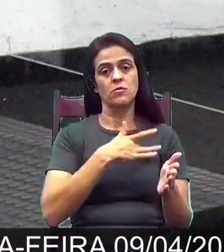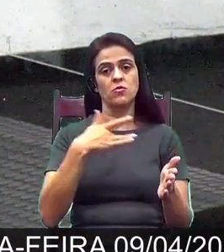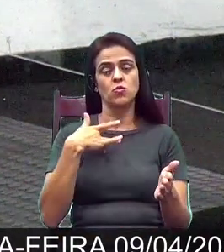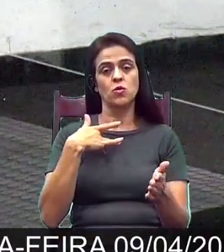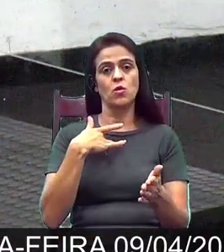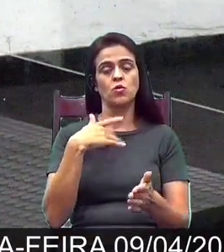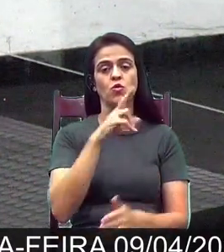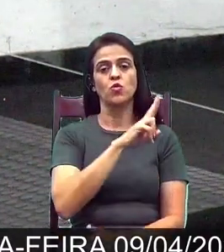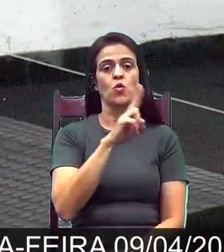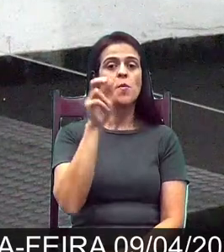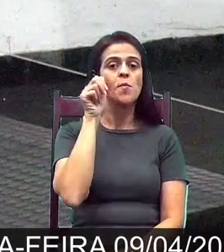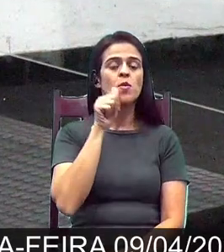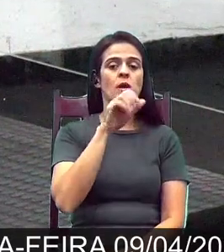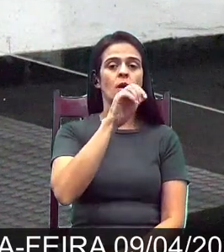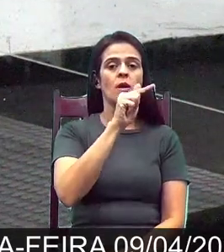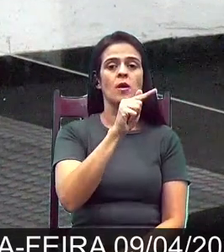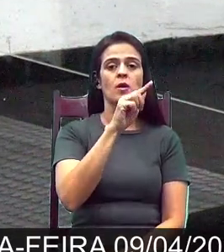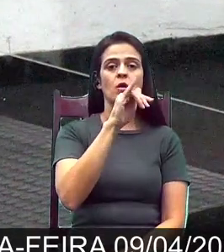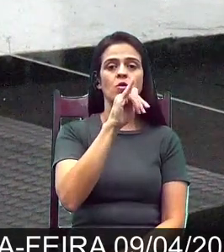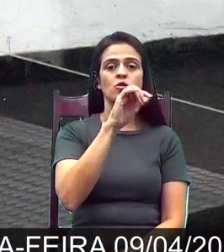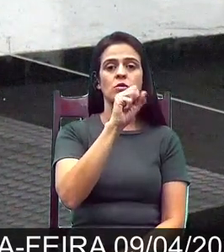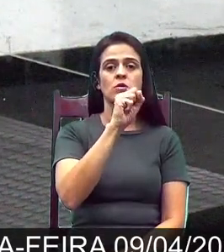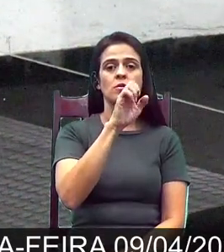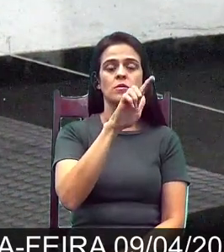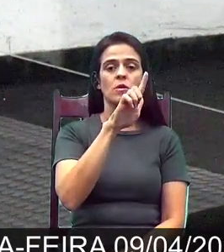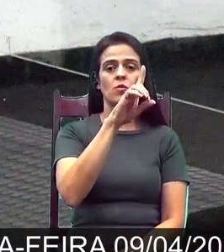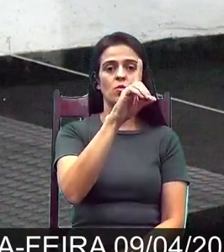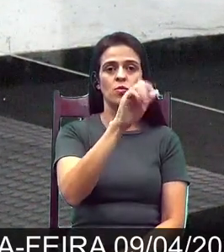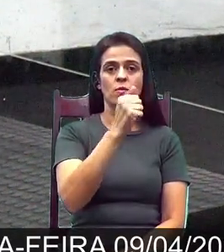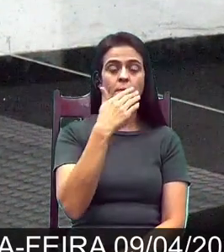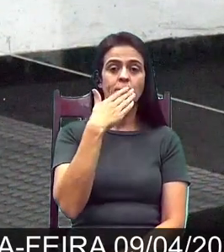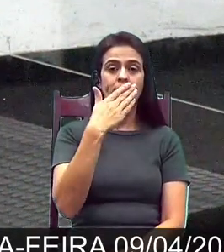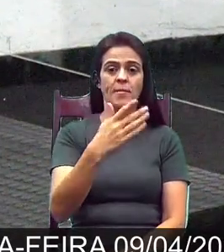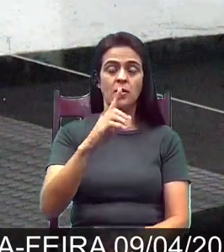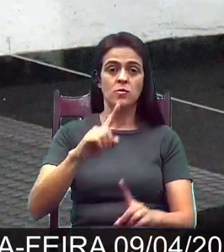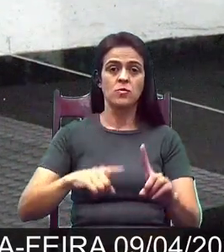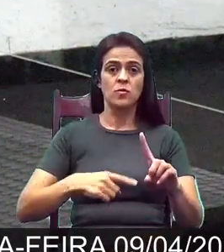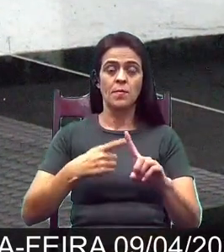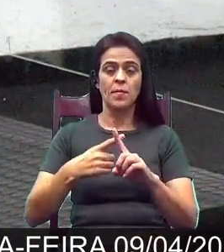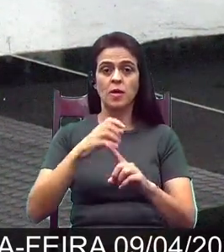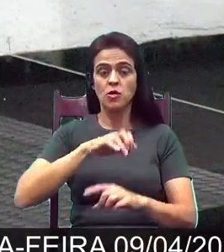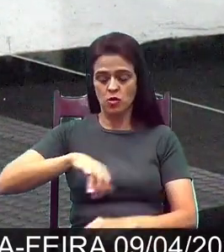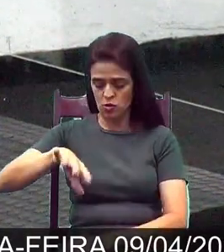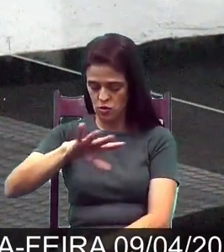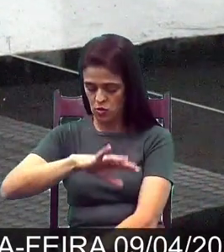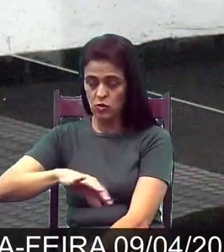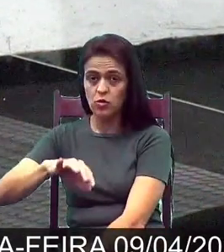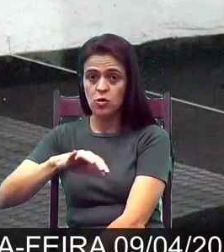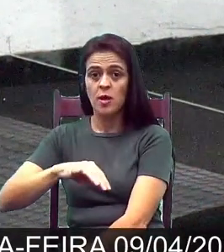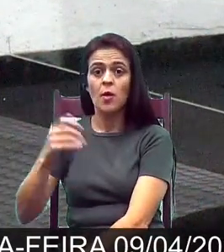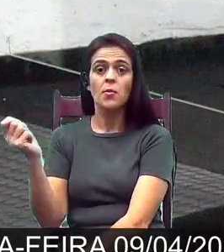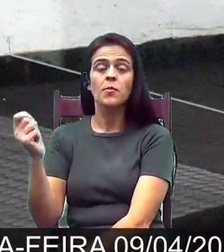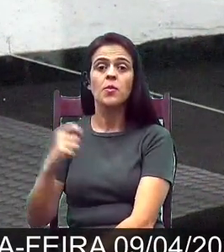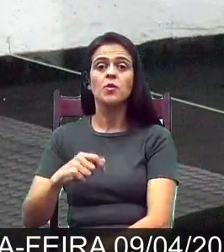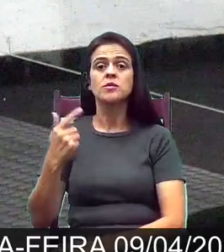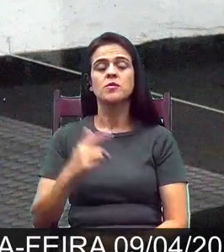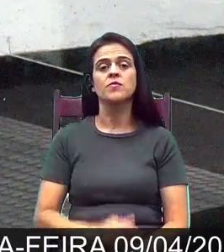saúde, Giselda Vasconcelos, estendendo a todas as pastas da administração para que